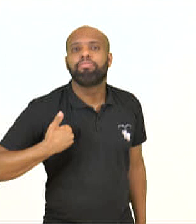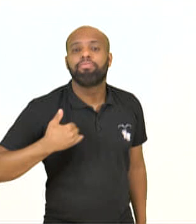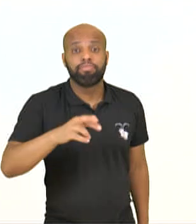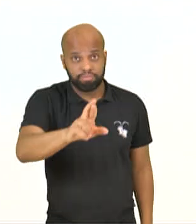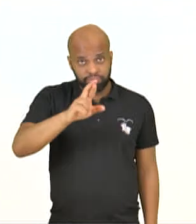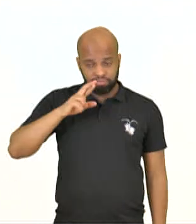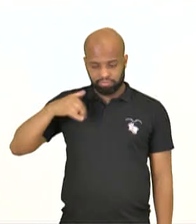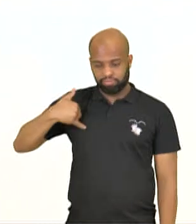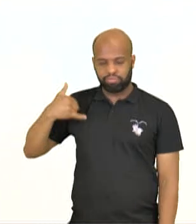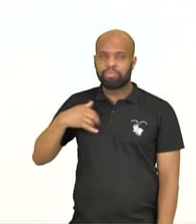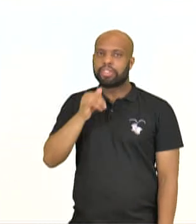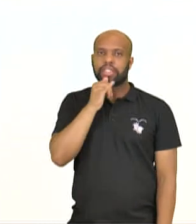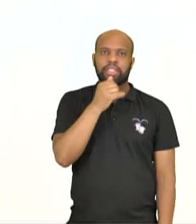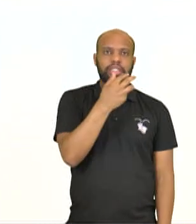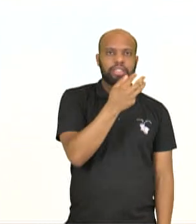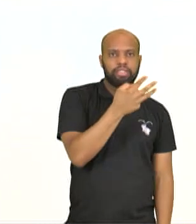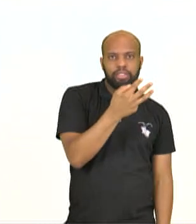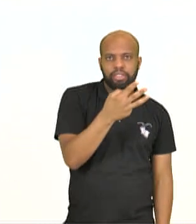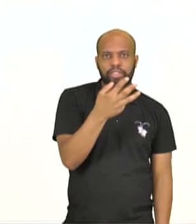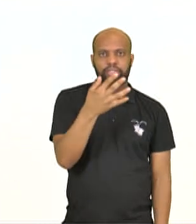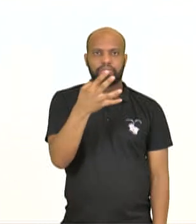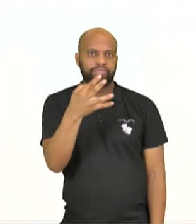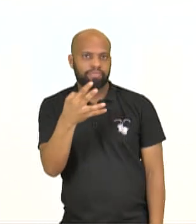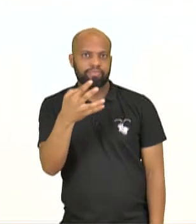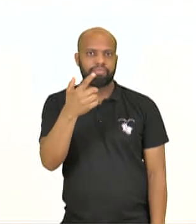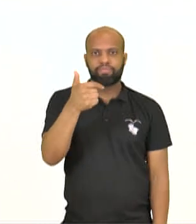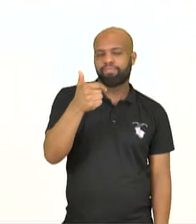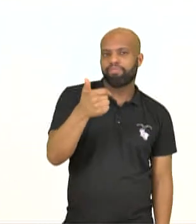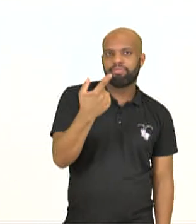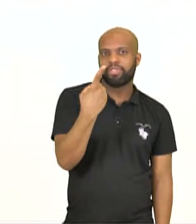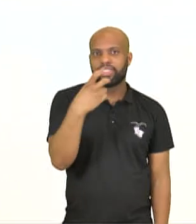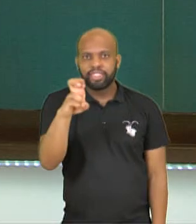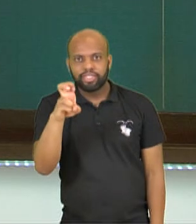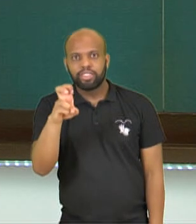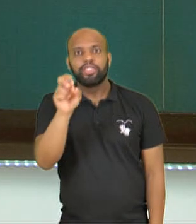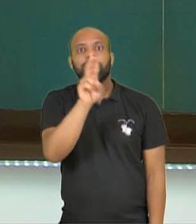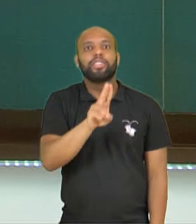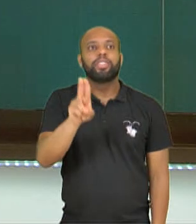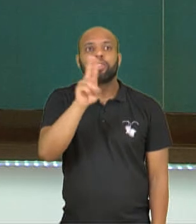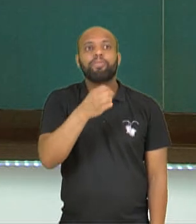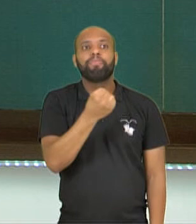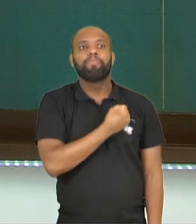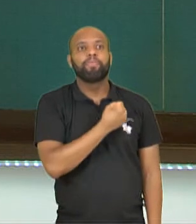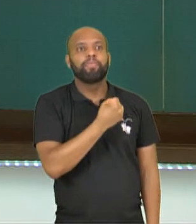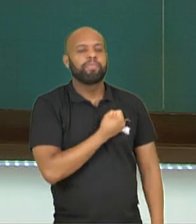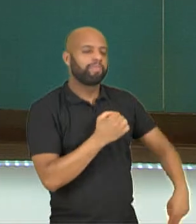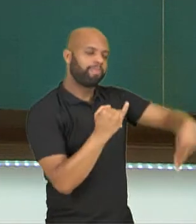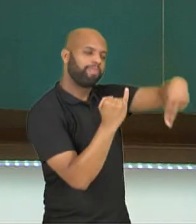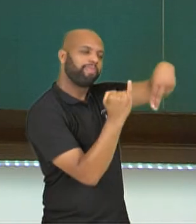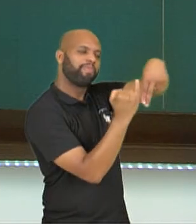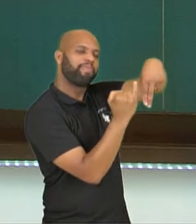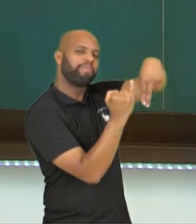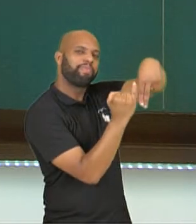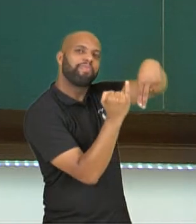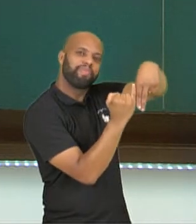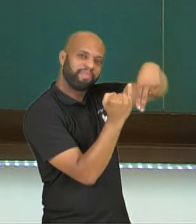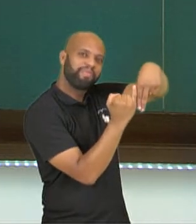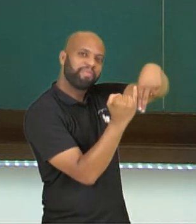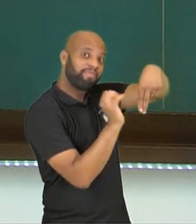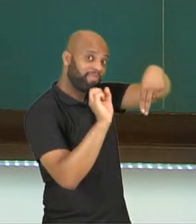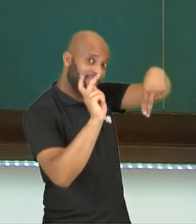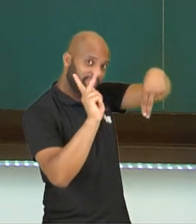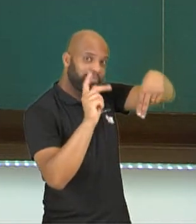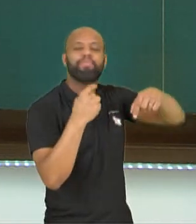sua idade. 13, 12, 14, 15. Você está utilizando os números naturais,